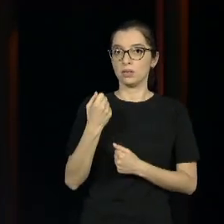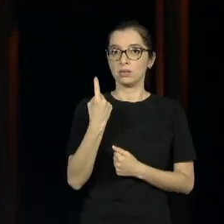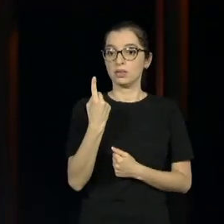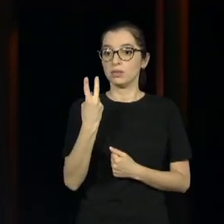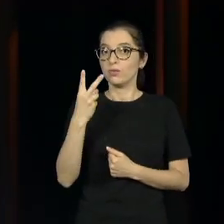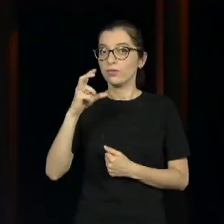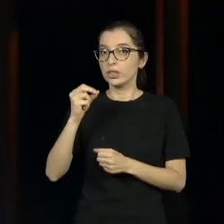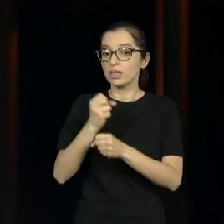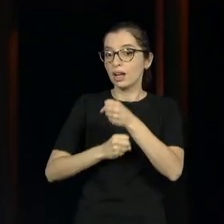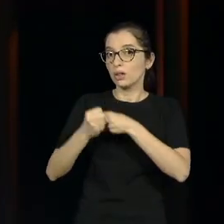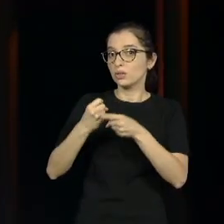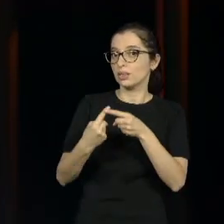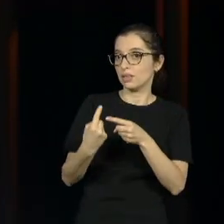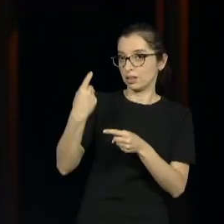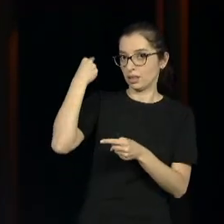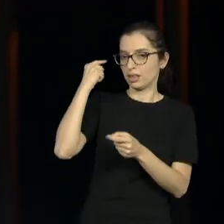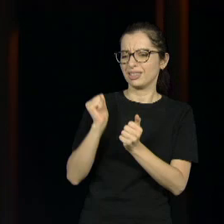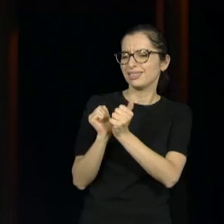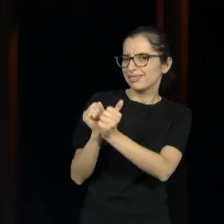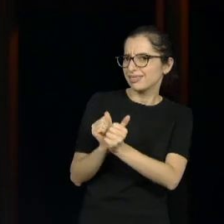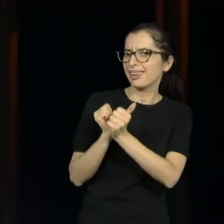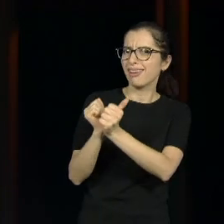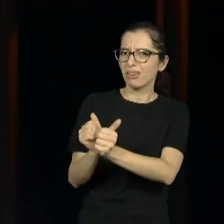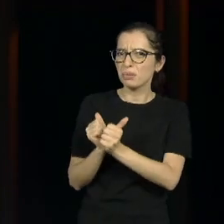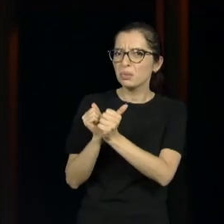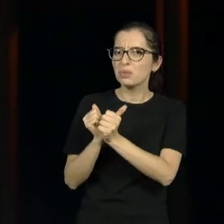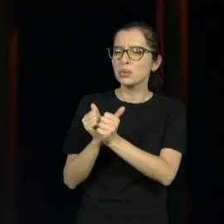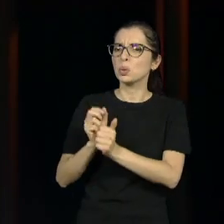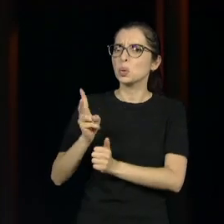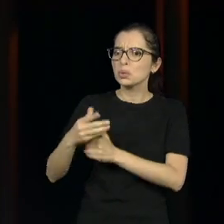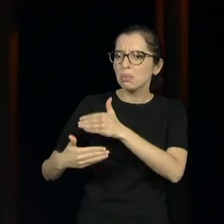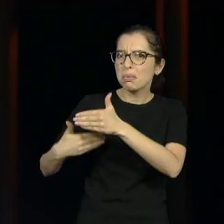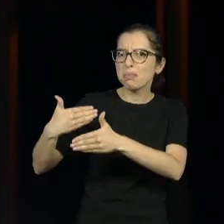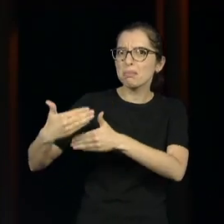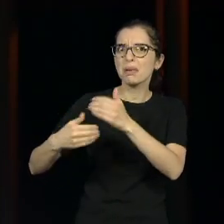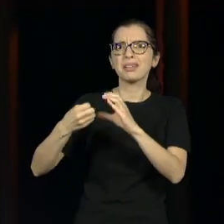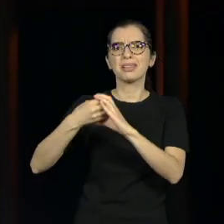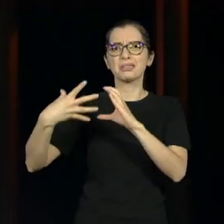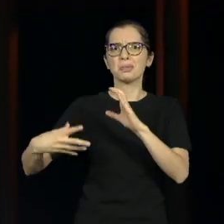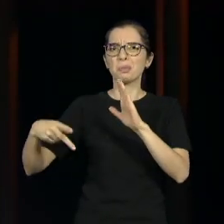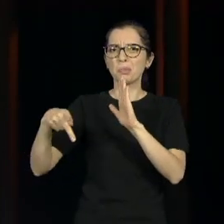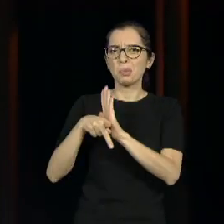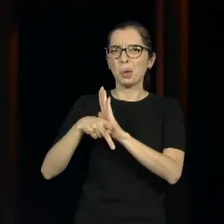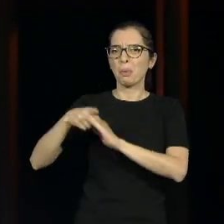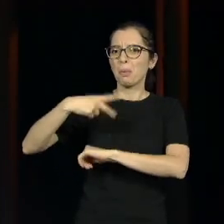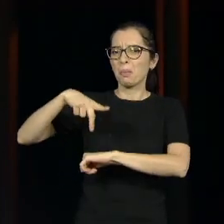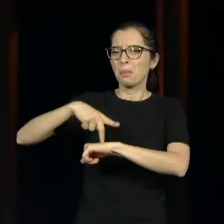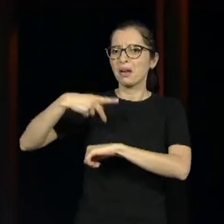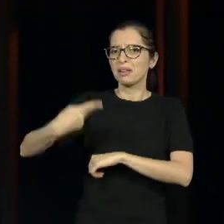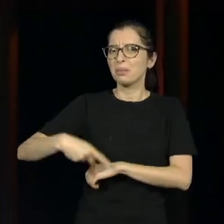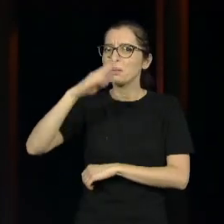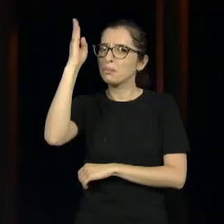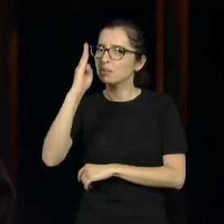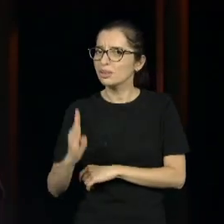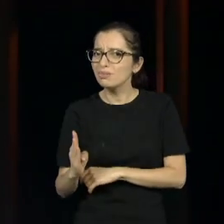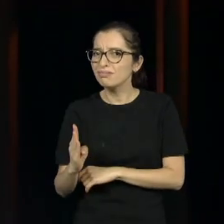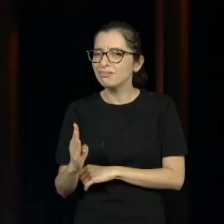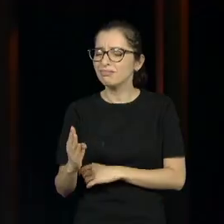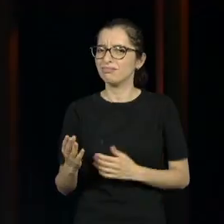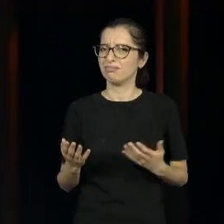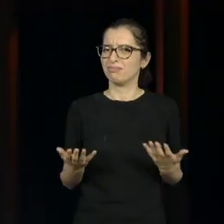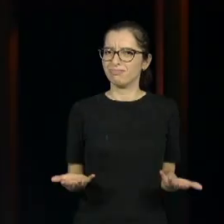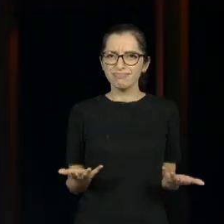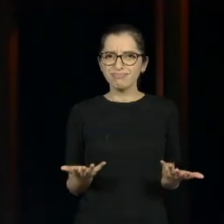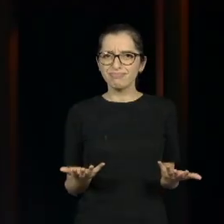escravidão permanecerá por muito tempo como uma característica Nacional do Brasil Abolição